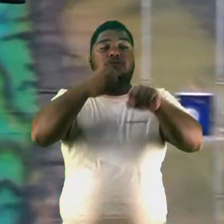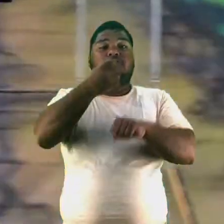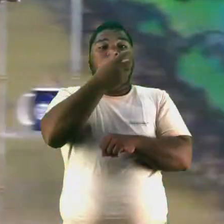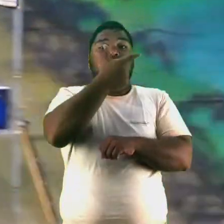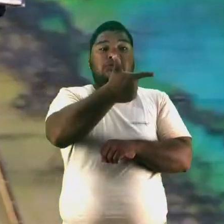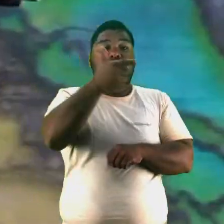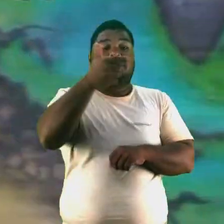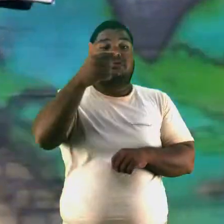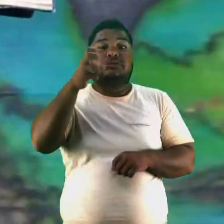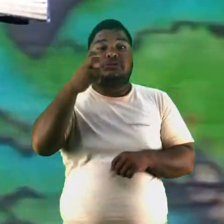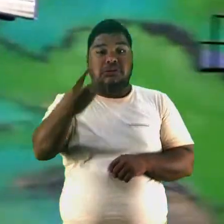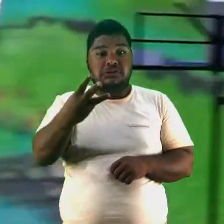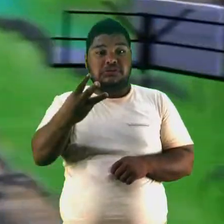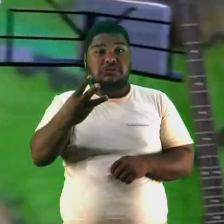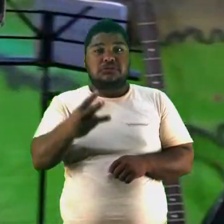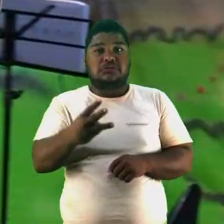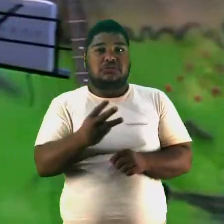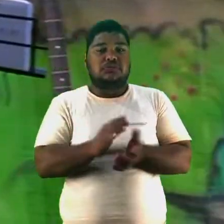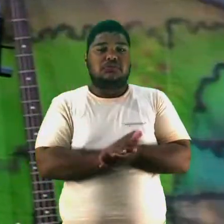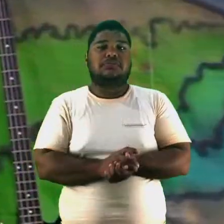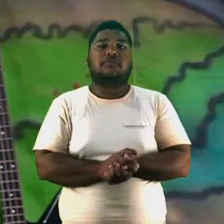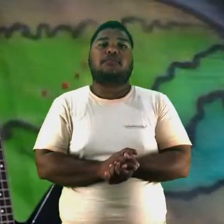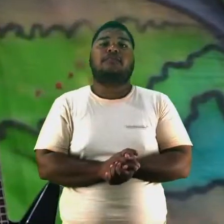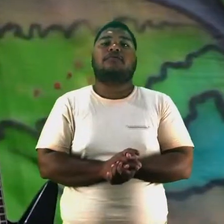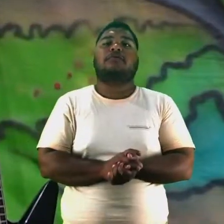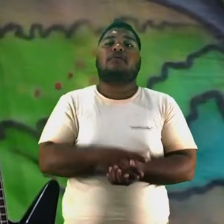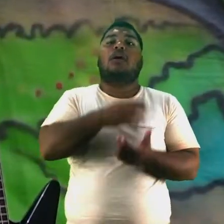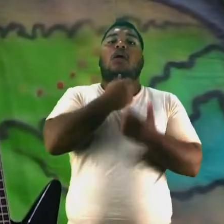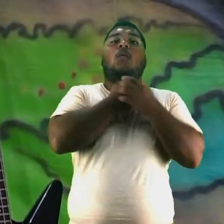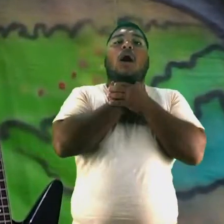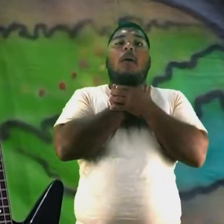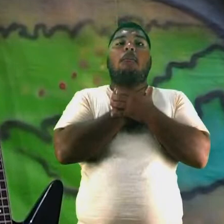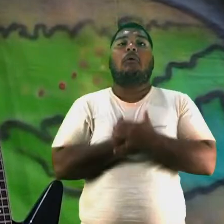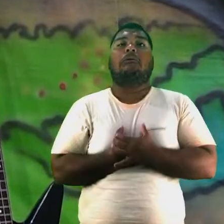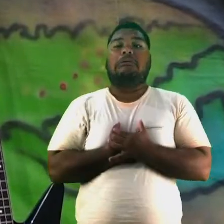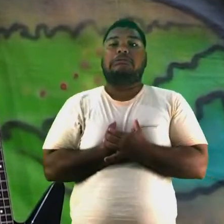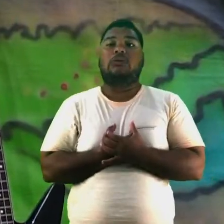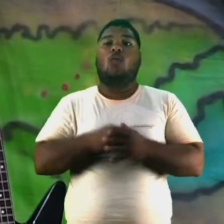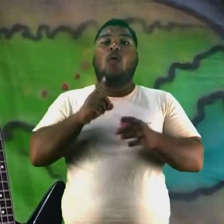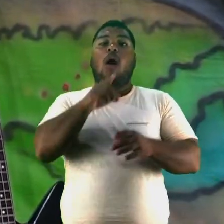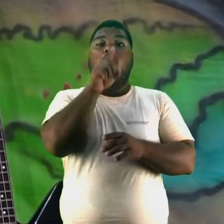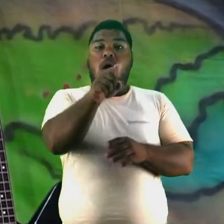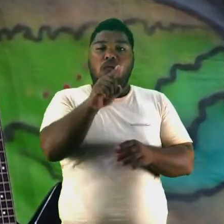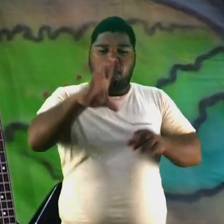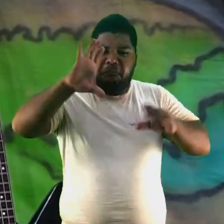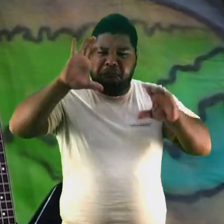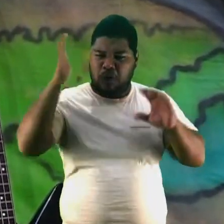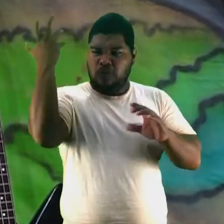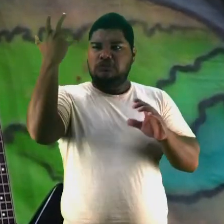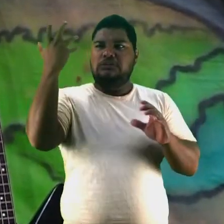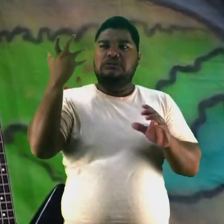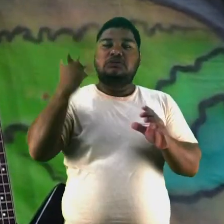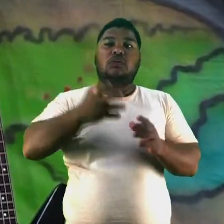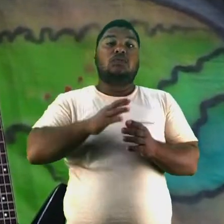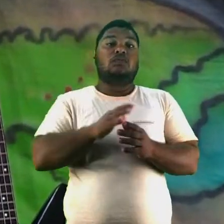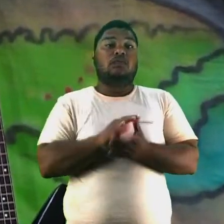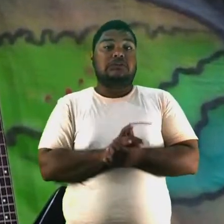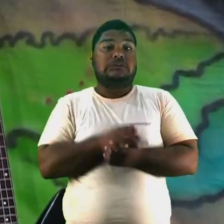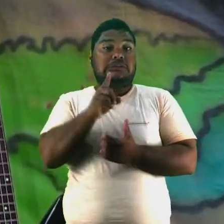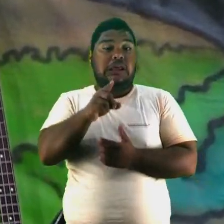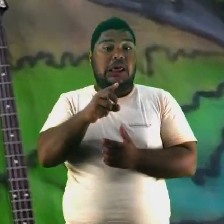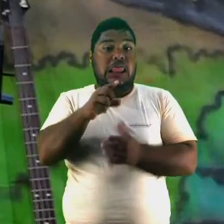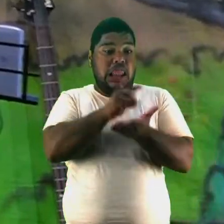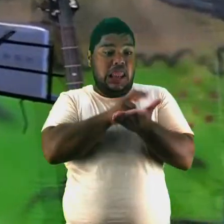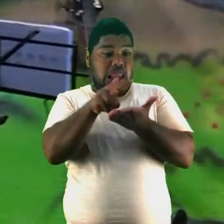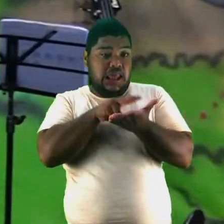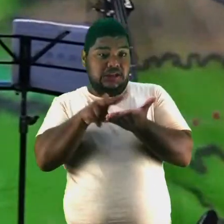fosse um amuleto. Não funciona. Sabe quando isso aqui funciona? Quando você lê, quando você guarda no seu coração, quando você